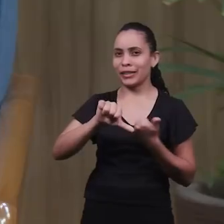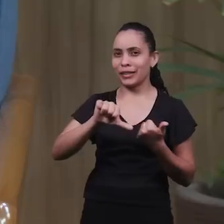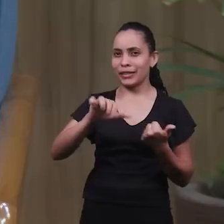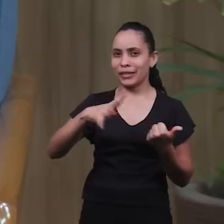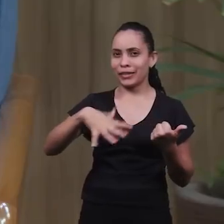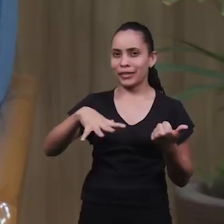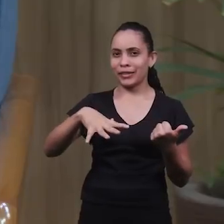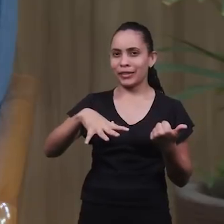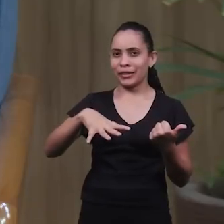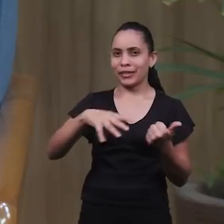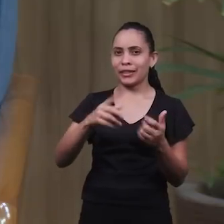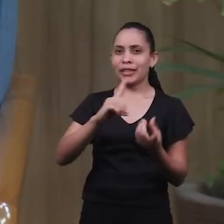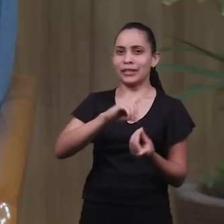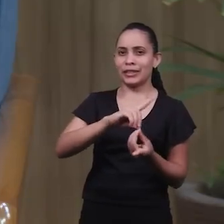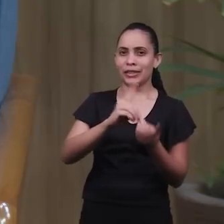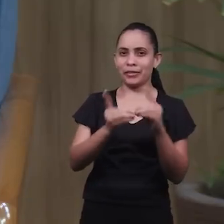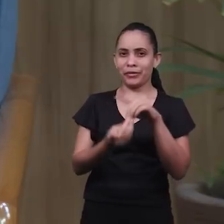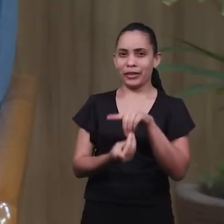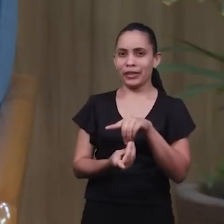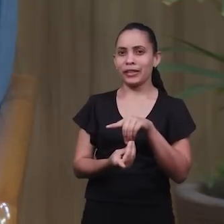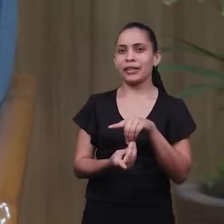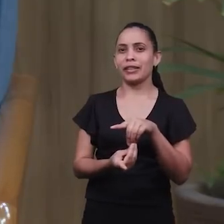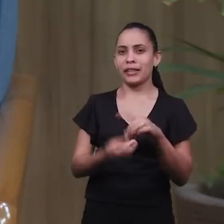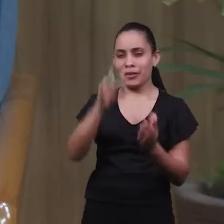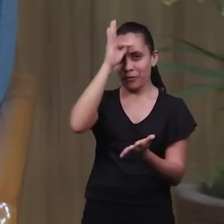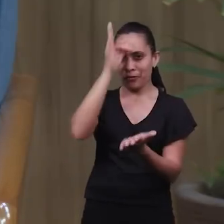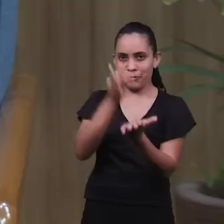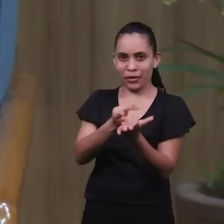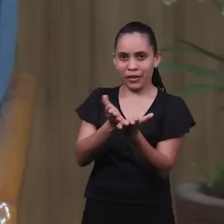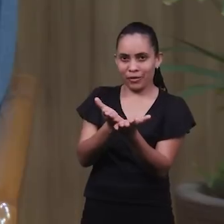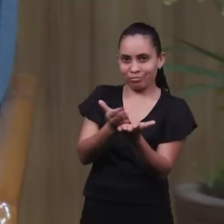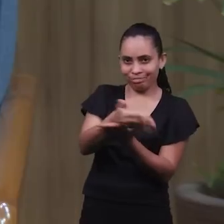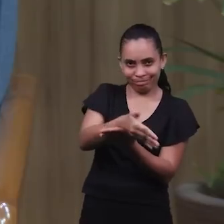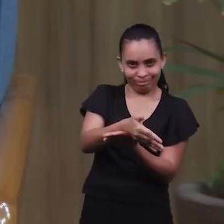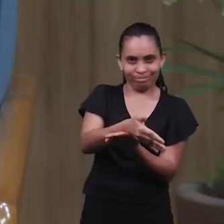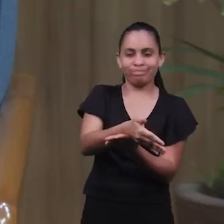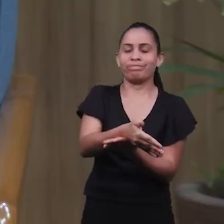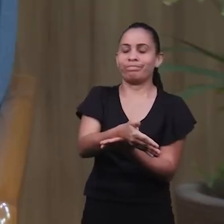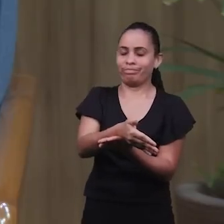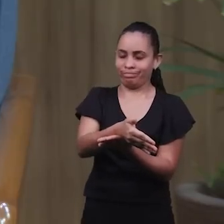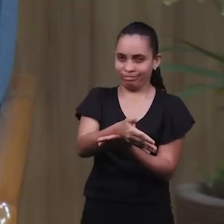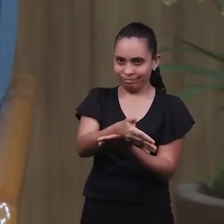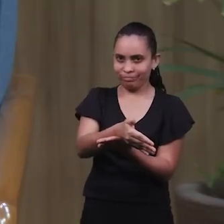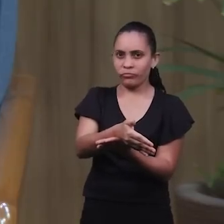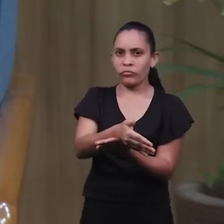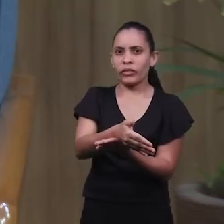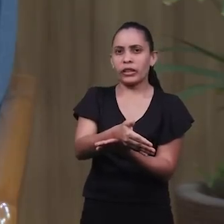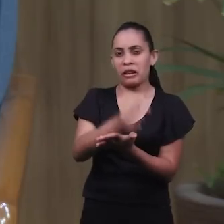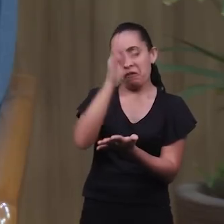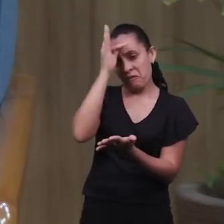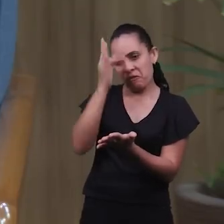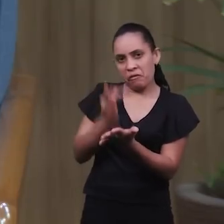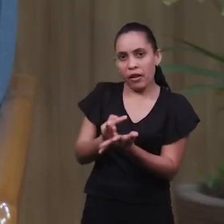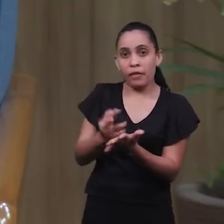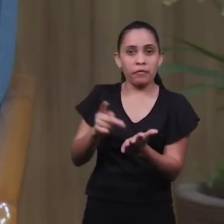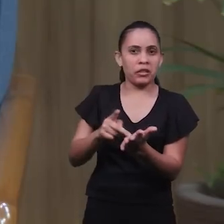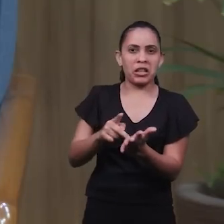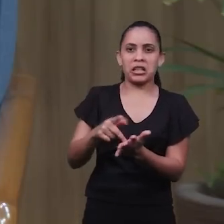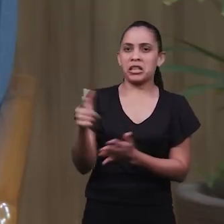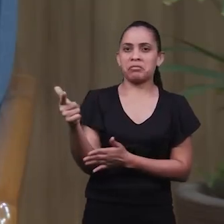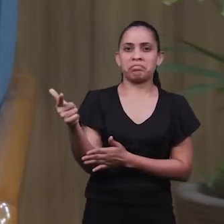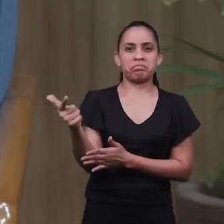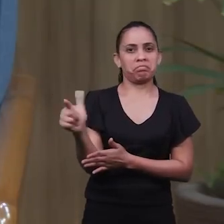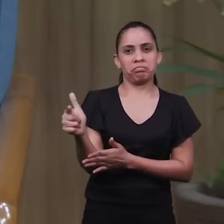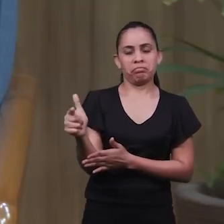né, essa que é parecido com, mas não é a verdadeira, a Exatamente.